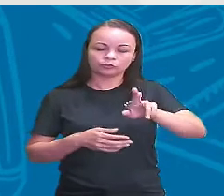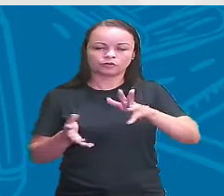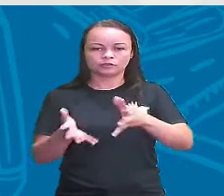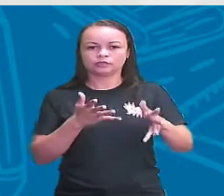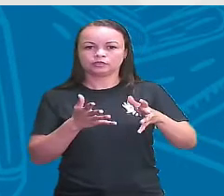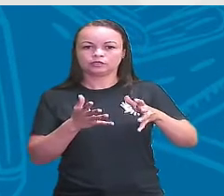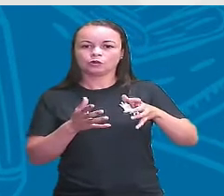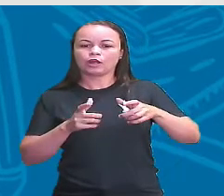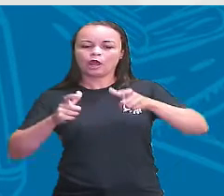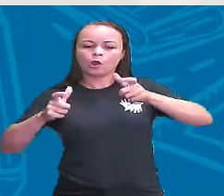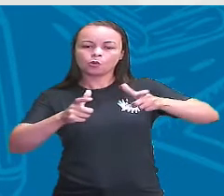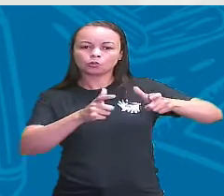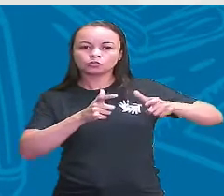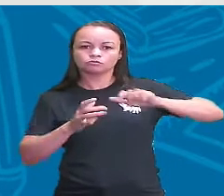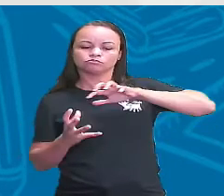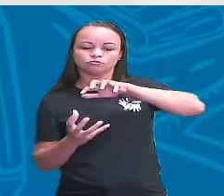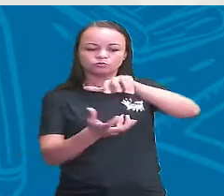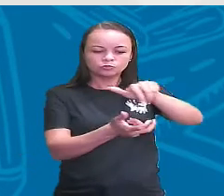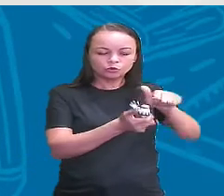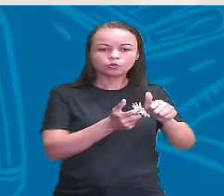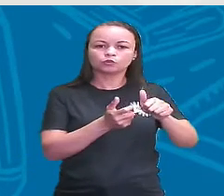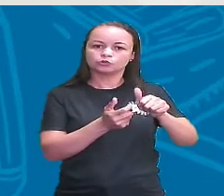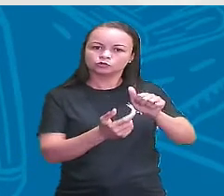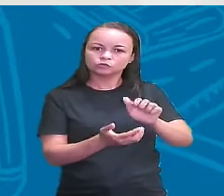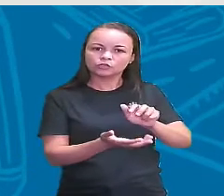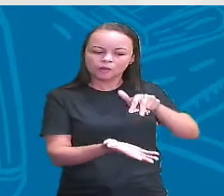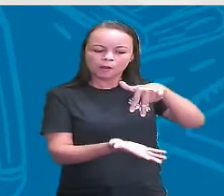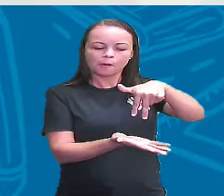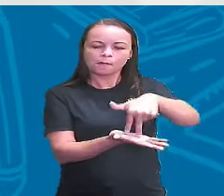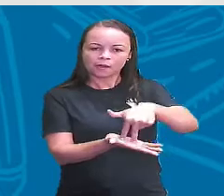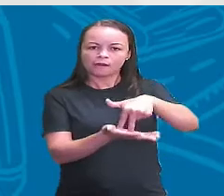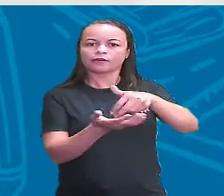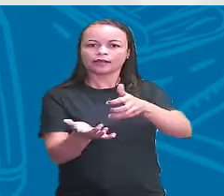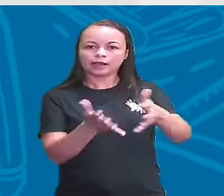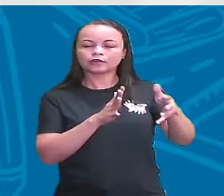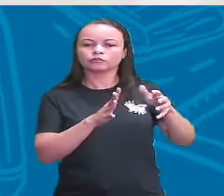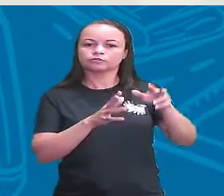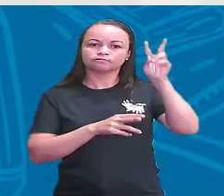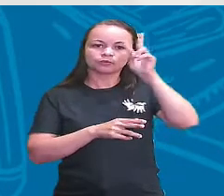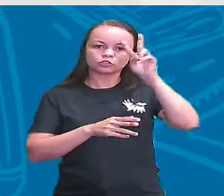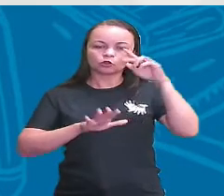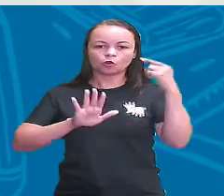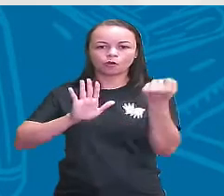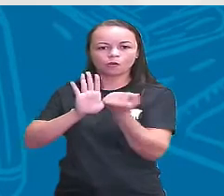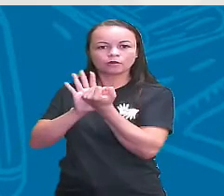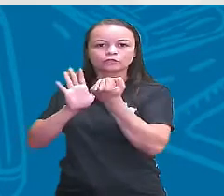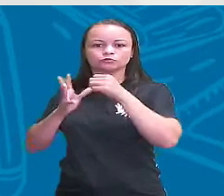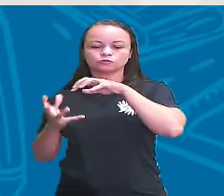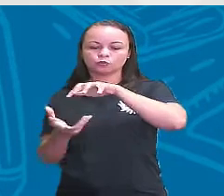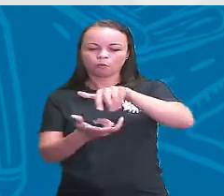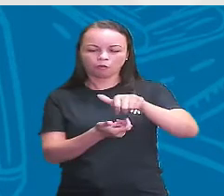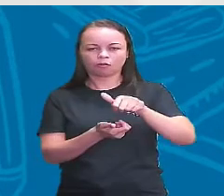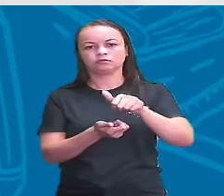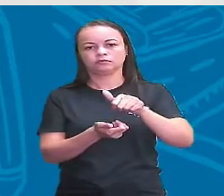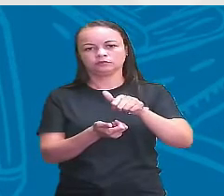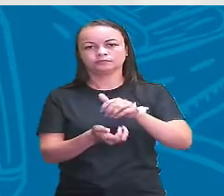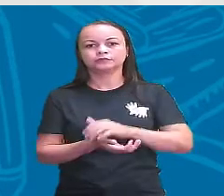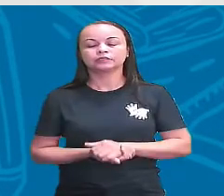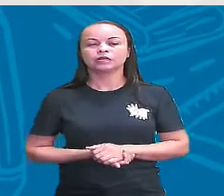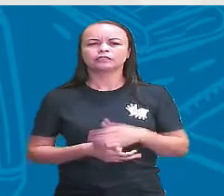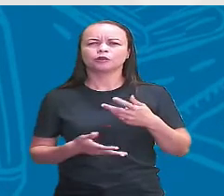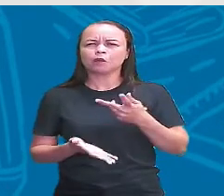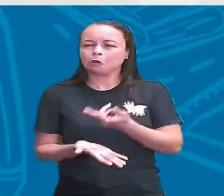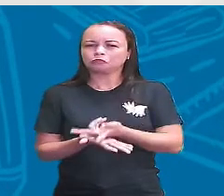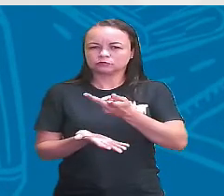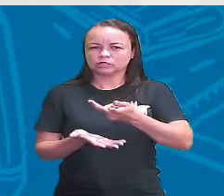mundo que foram palco de grandes eventos que marcaram para sempre a história mundial. Então, existem lugares onde